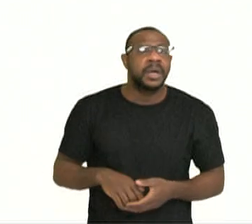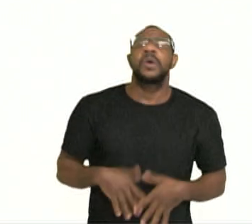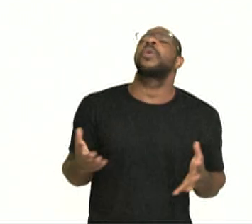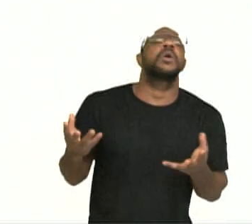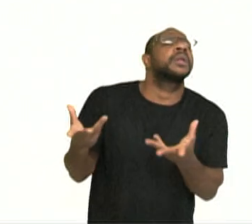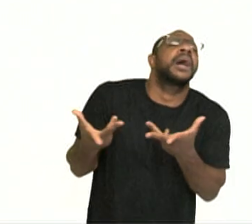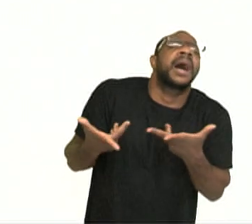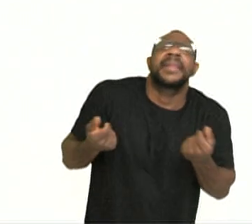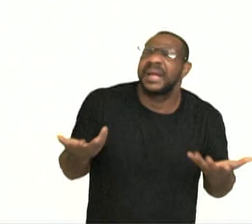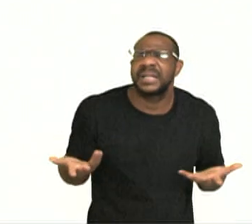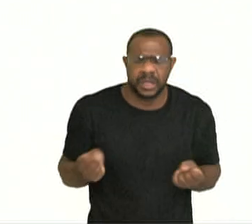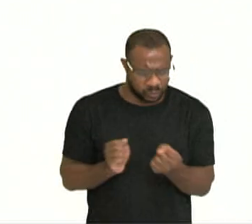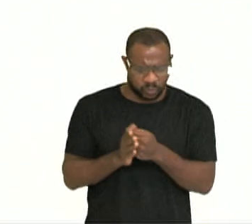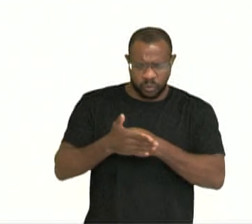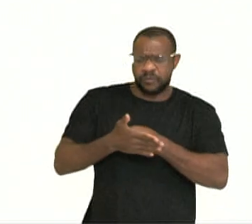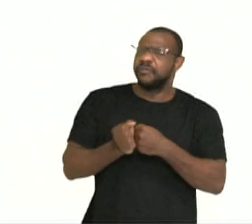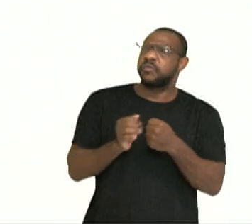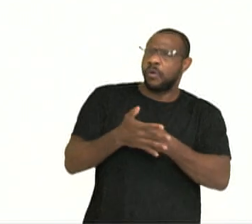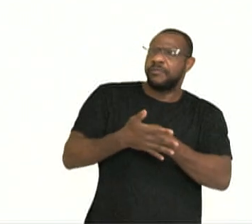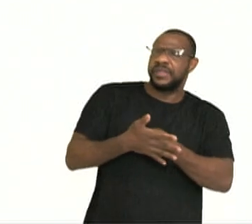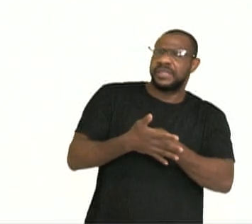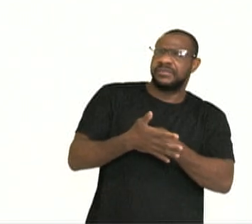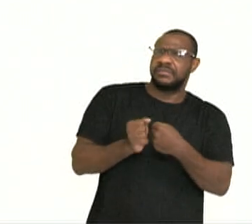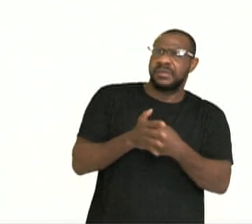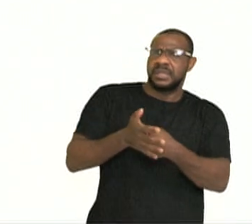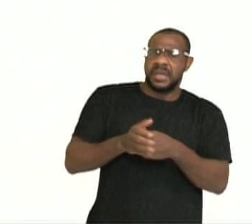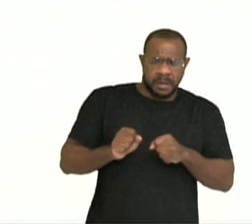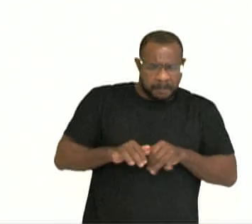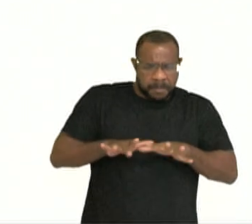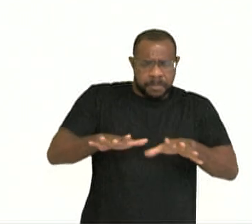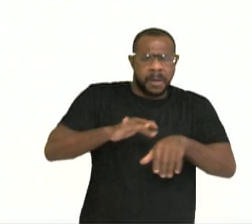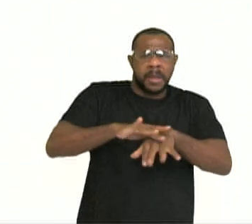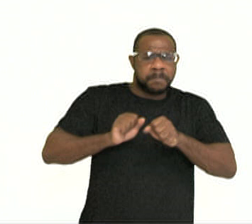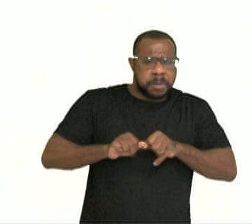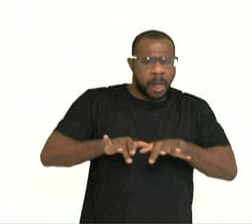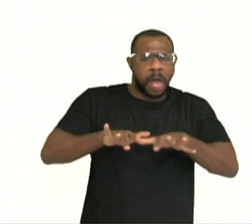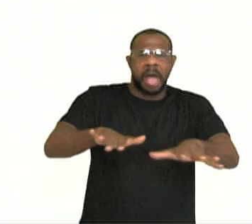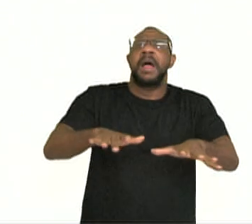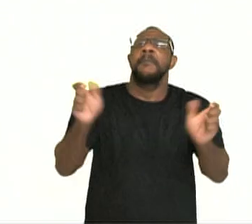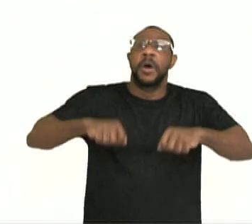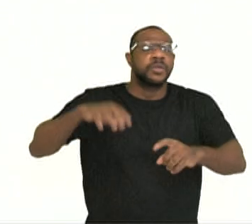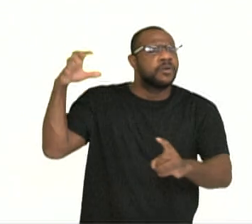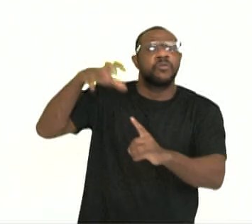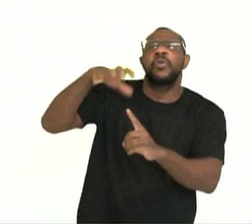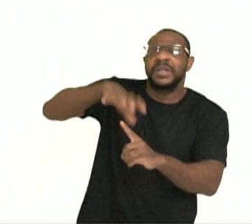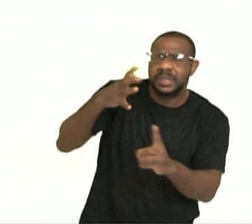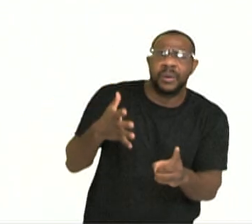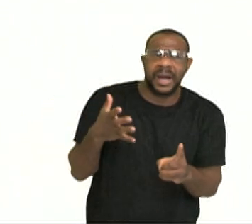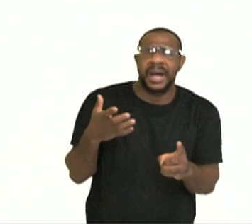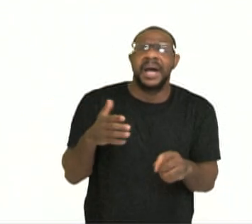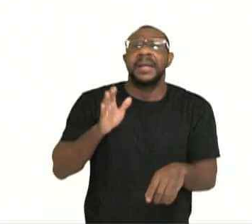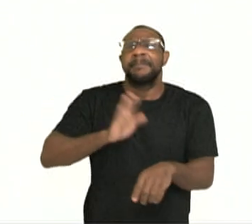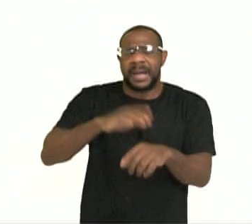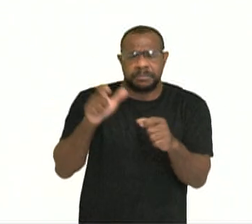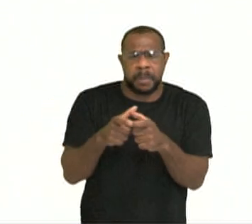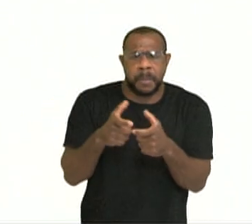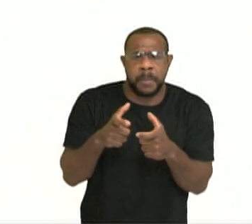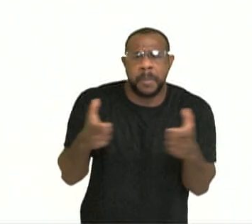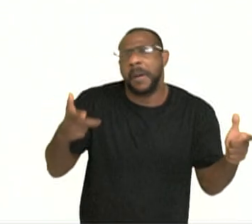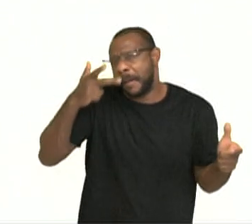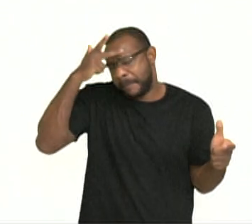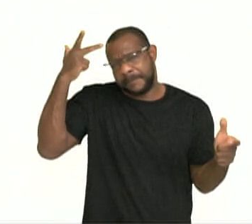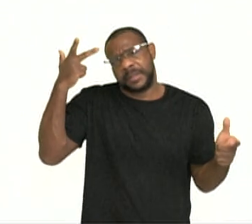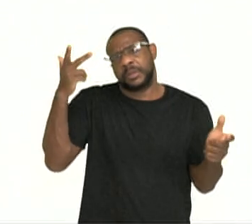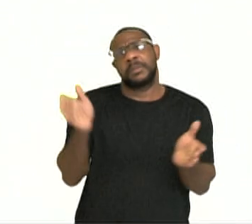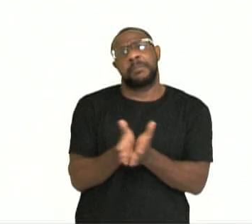Covid em relação à pobreza? Como uma pandemia como a do Covid pode influenciar e acentuar a questão da pobreza